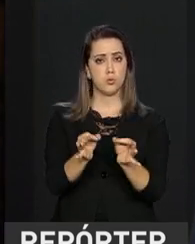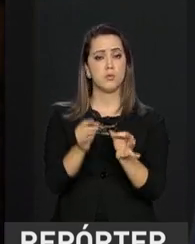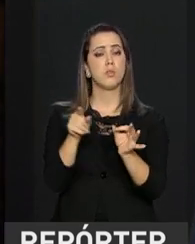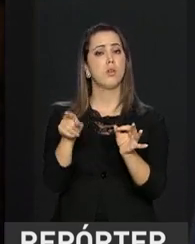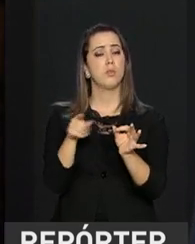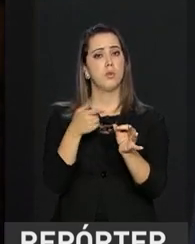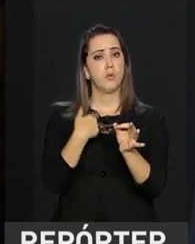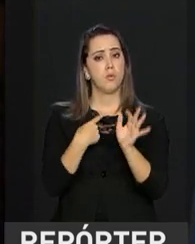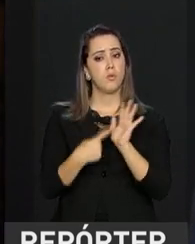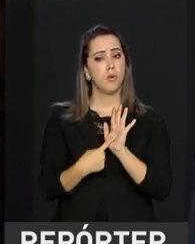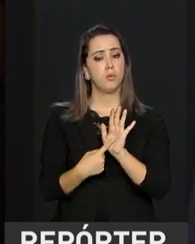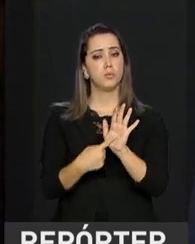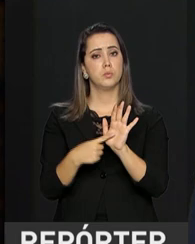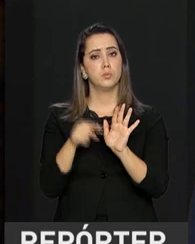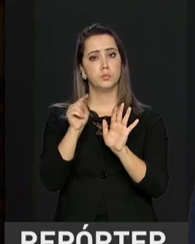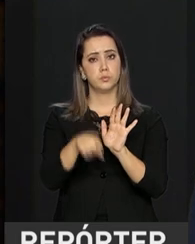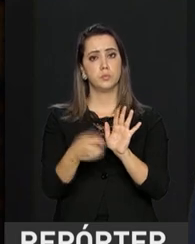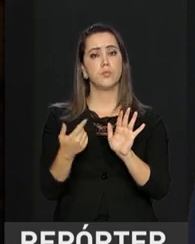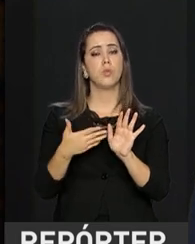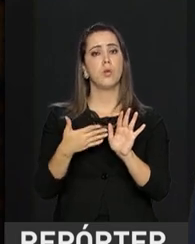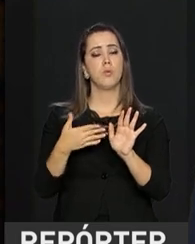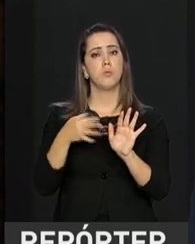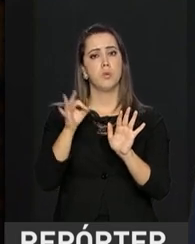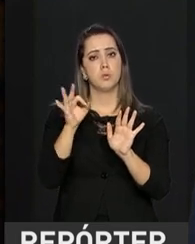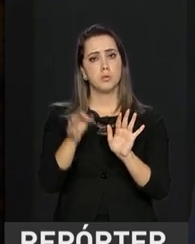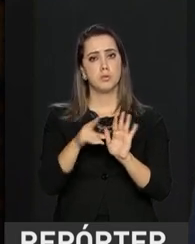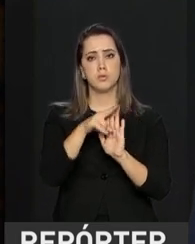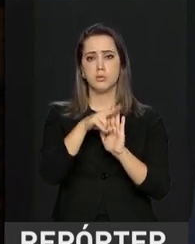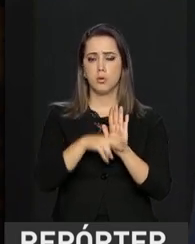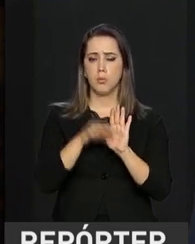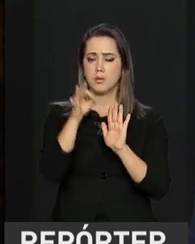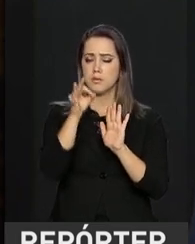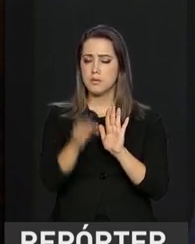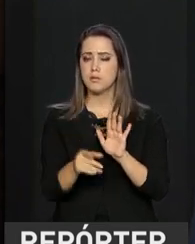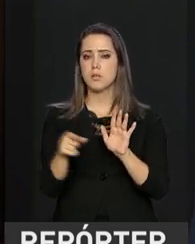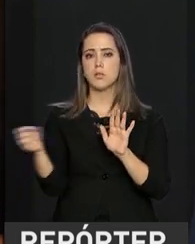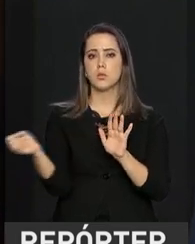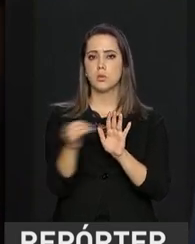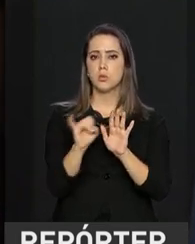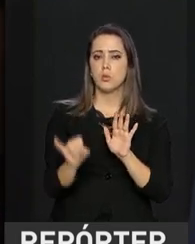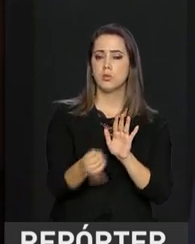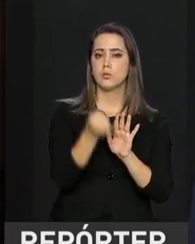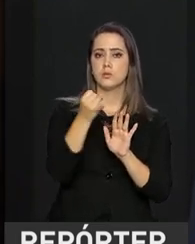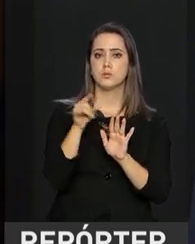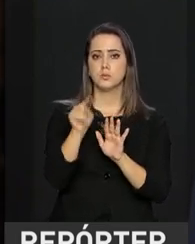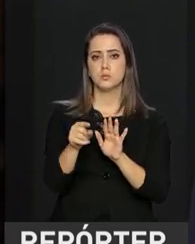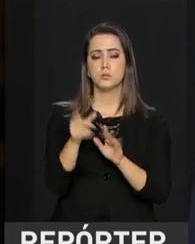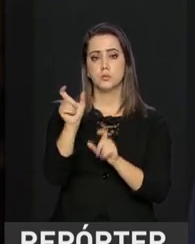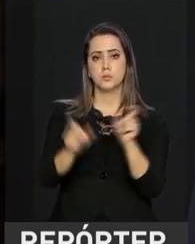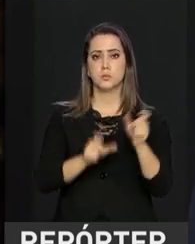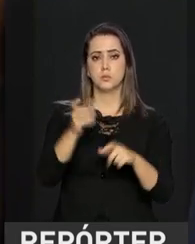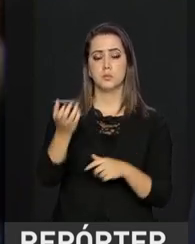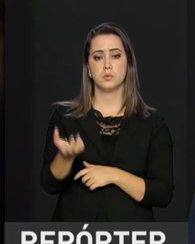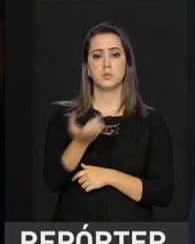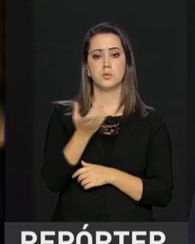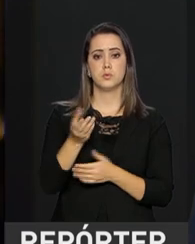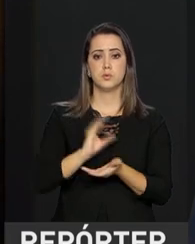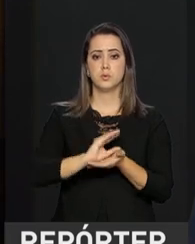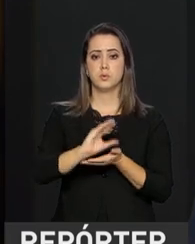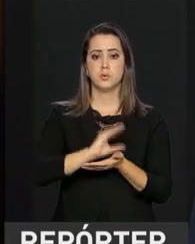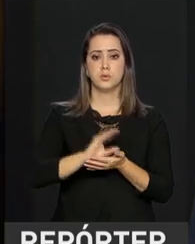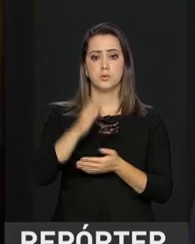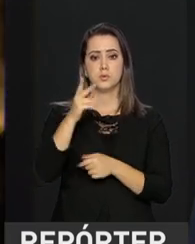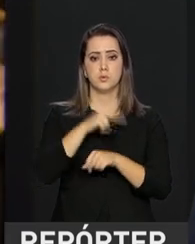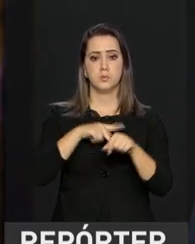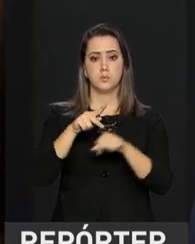ambiente regulatório moderno e estável proporcionando novas oportunidades para aqueles que querem investir no